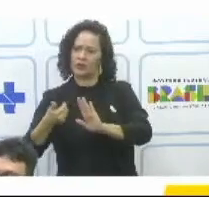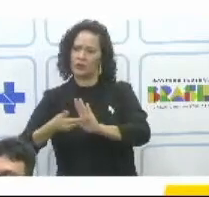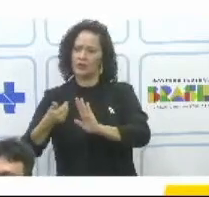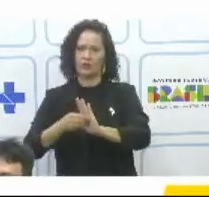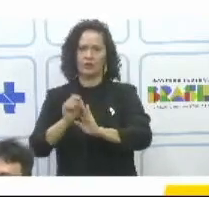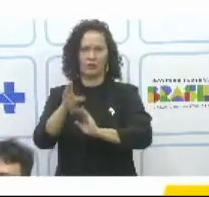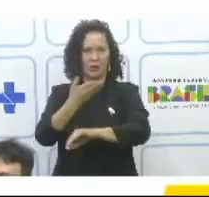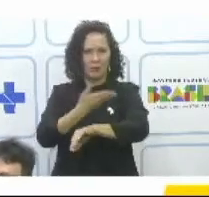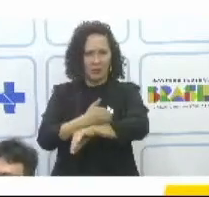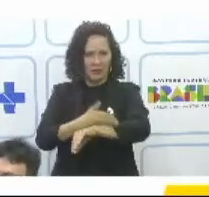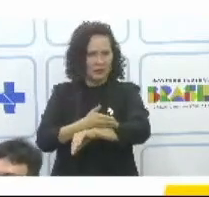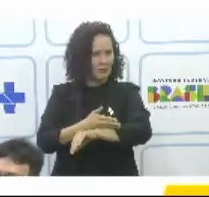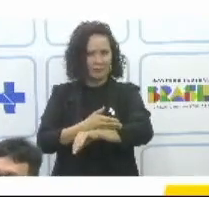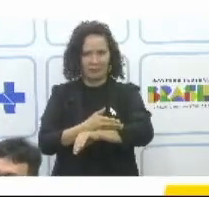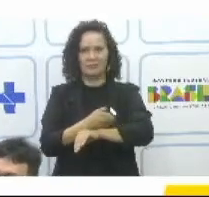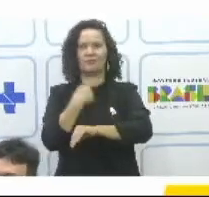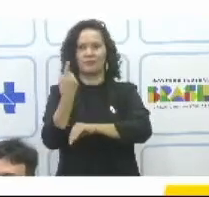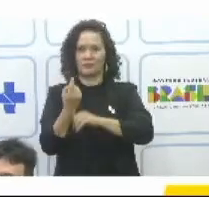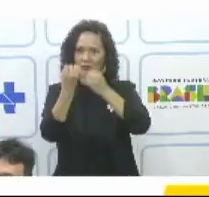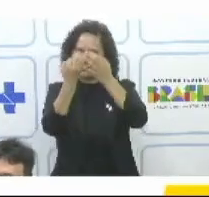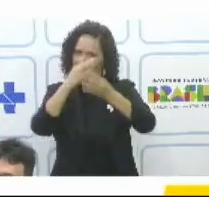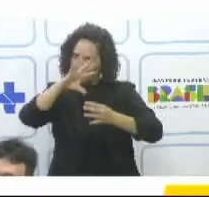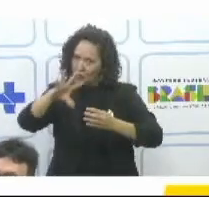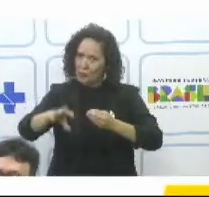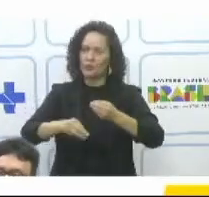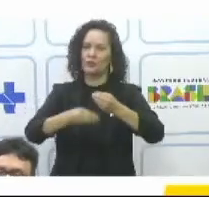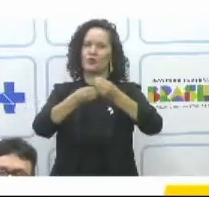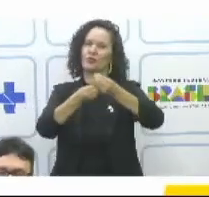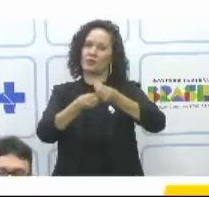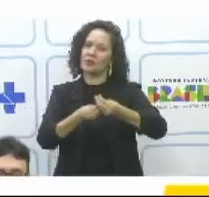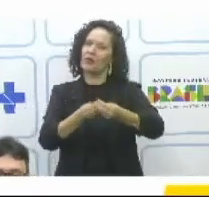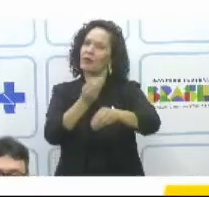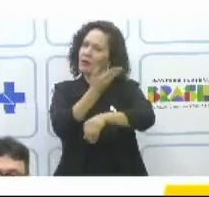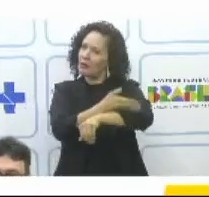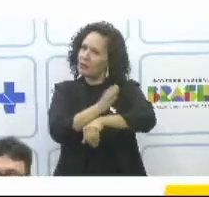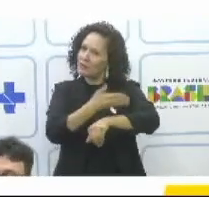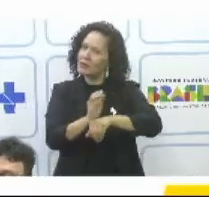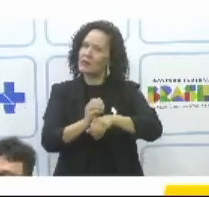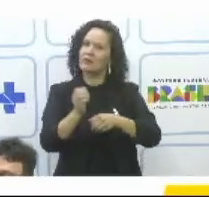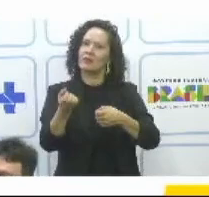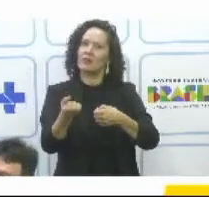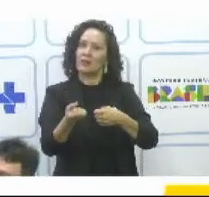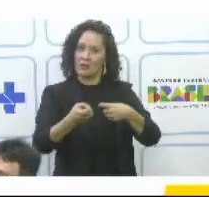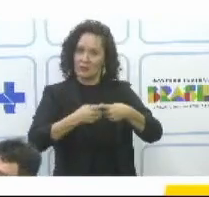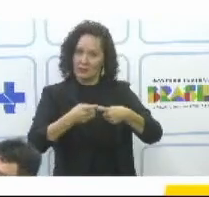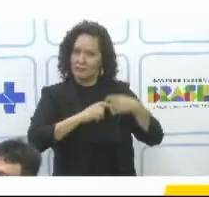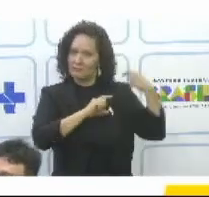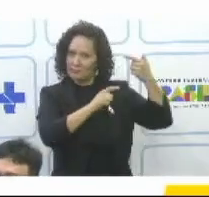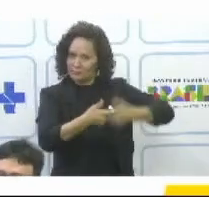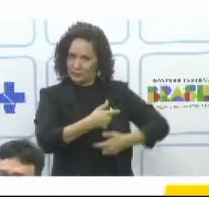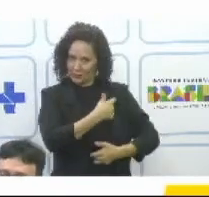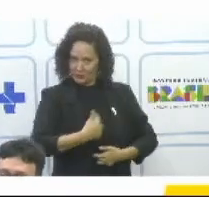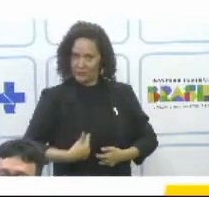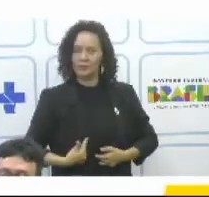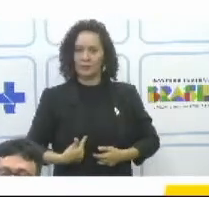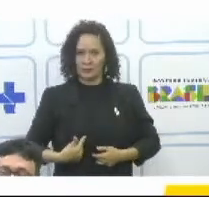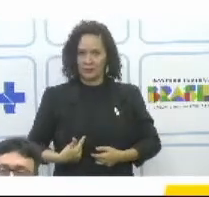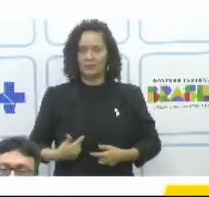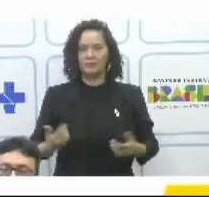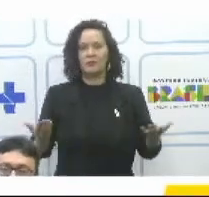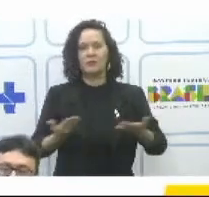né, práticas. Então, a gente vai estar falando aqui bastante das práticas da medicina tradicional chinesa, e elas